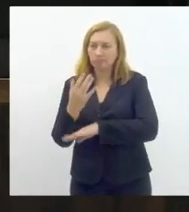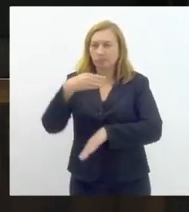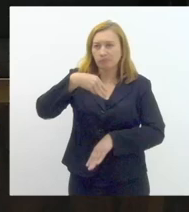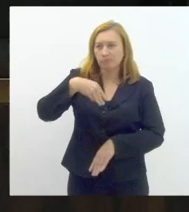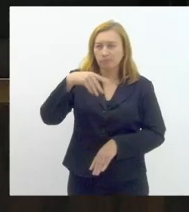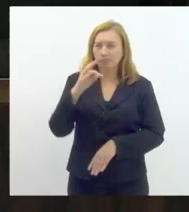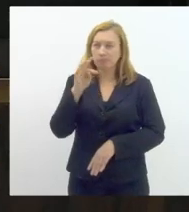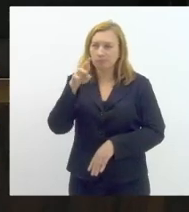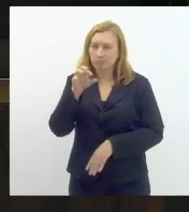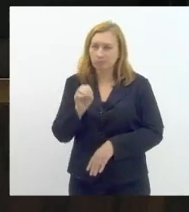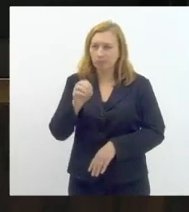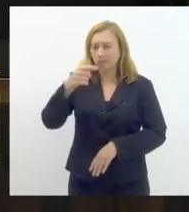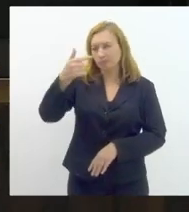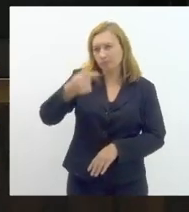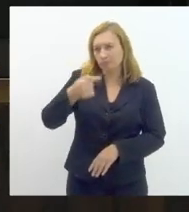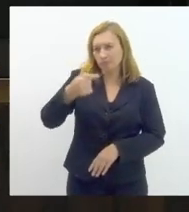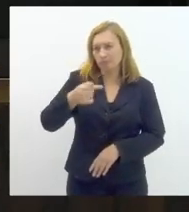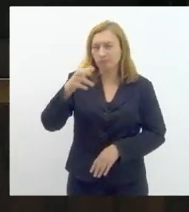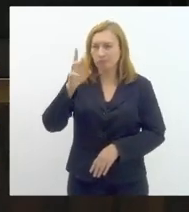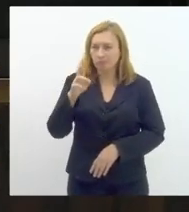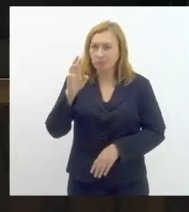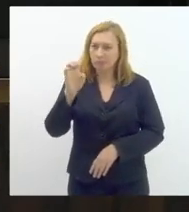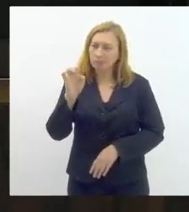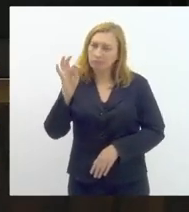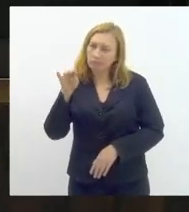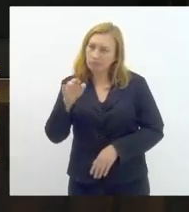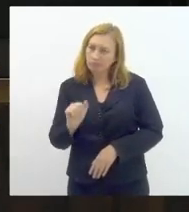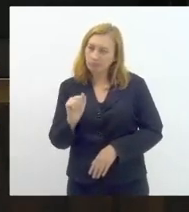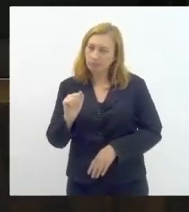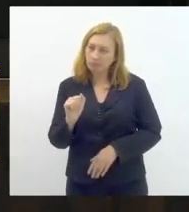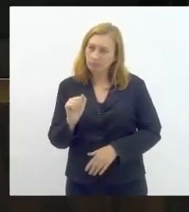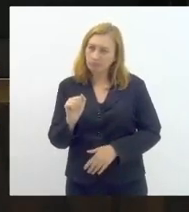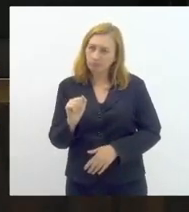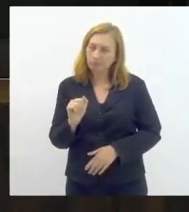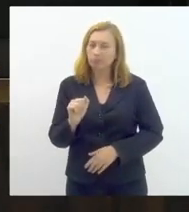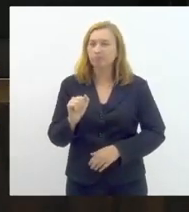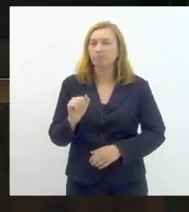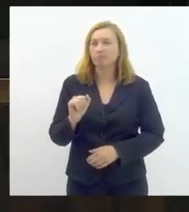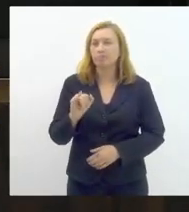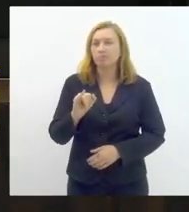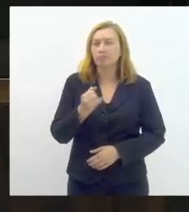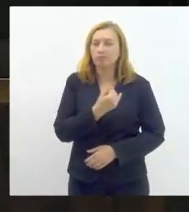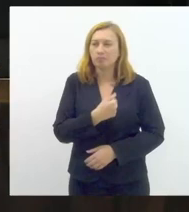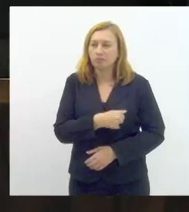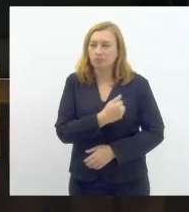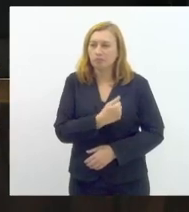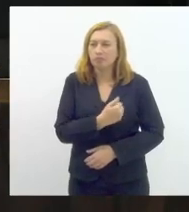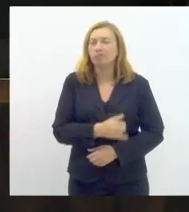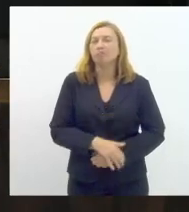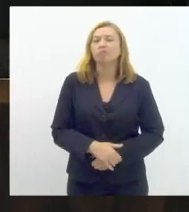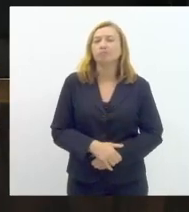Metro 7, Rebeca Aniceto, de São João de Meriti.